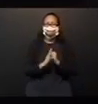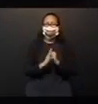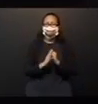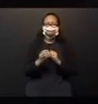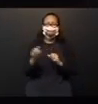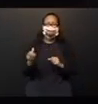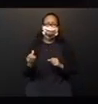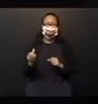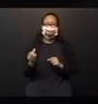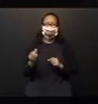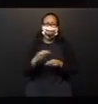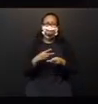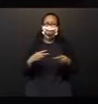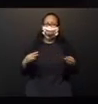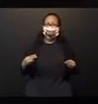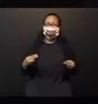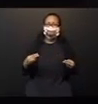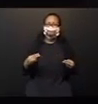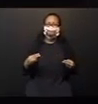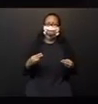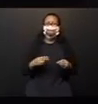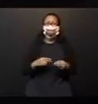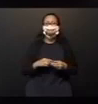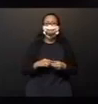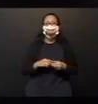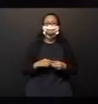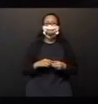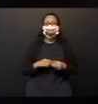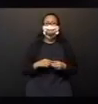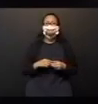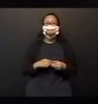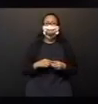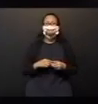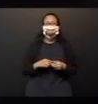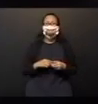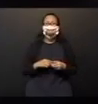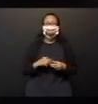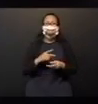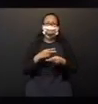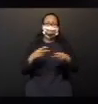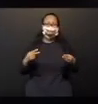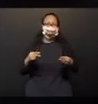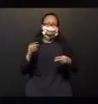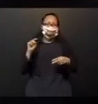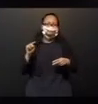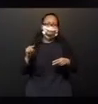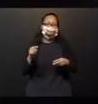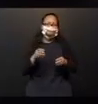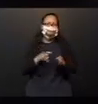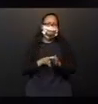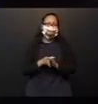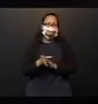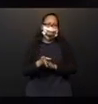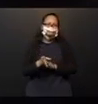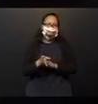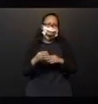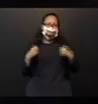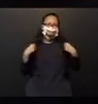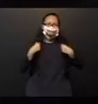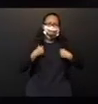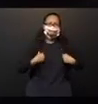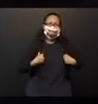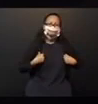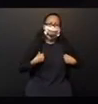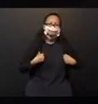objetos. Já chama a atenção de vocês aqui. Quando ele fala objetos que você costuma trazer, o que ele quer dizer